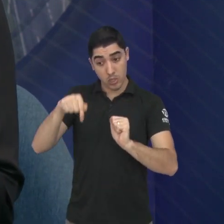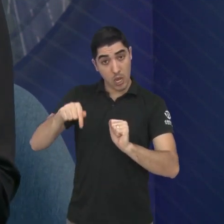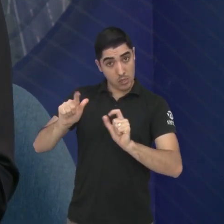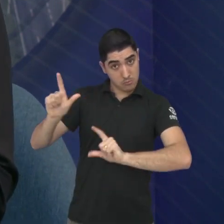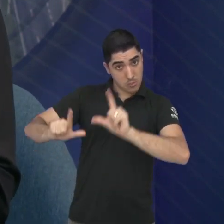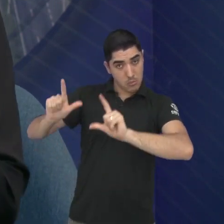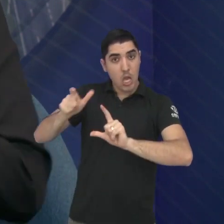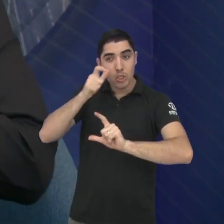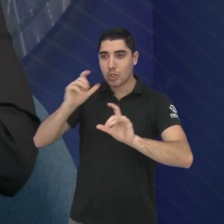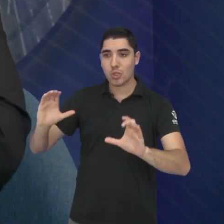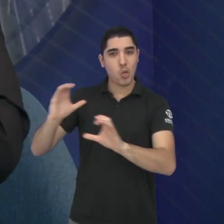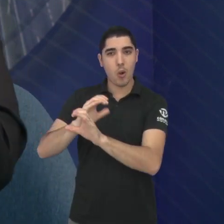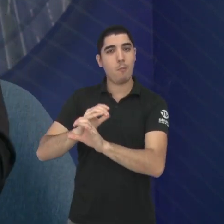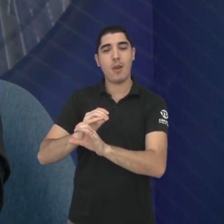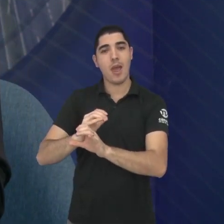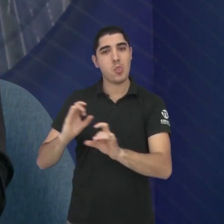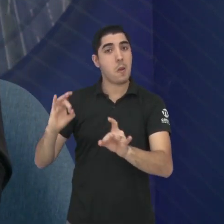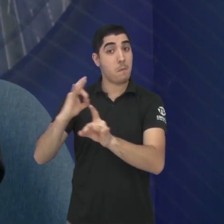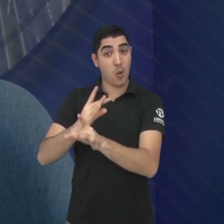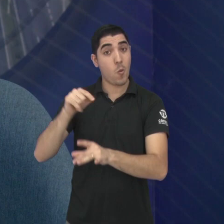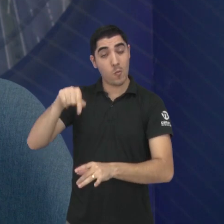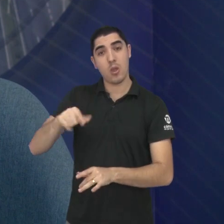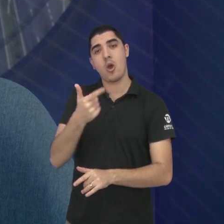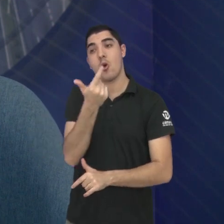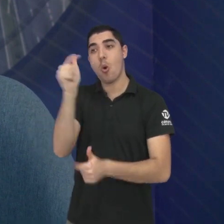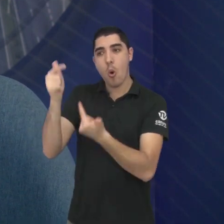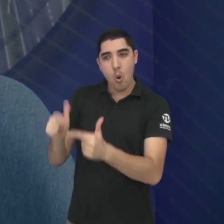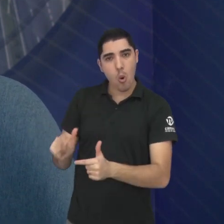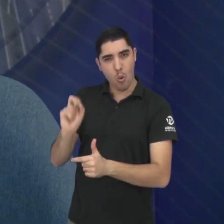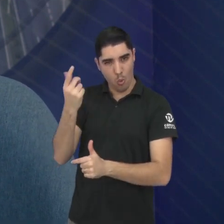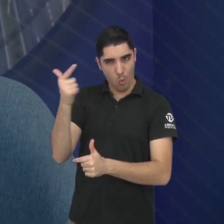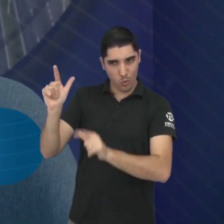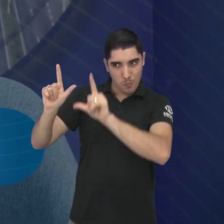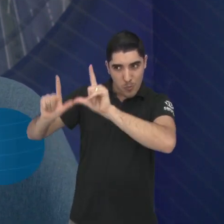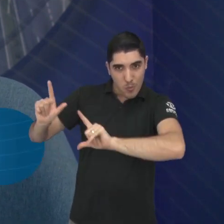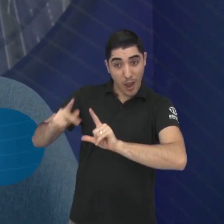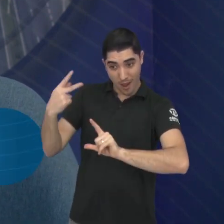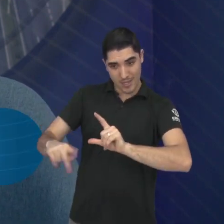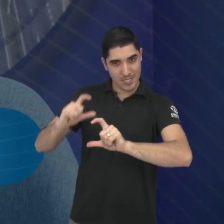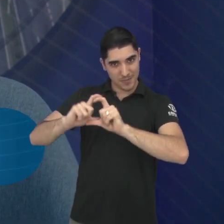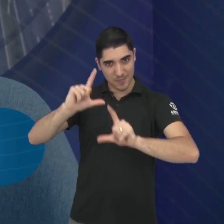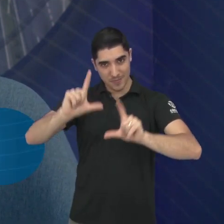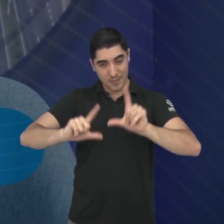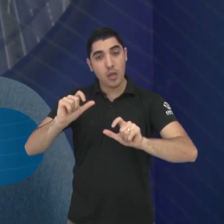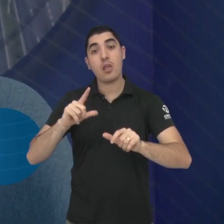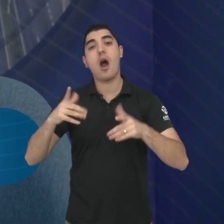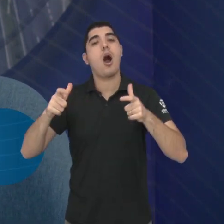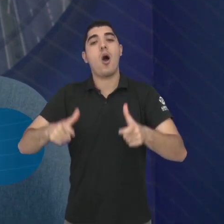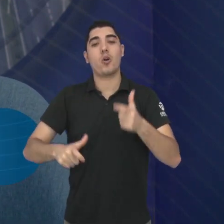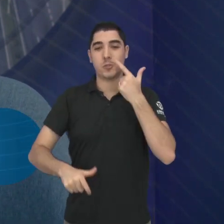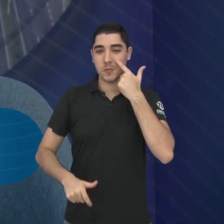este programa na íntegra e todo o restante, os outros programas da TV Câmara de São José dos Campos, pelo